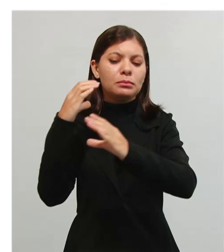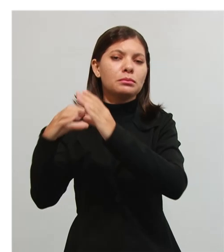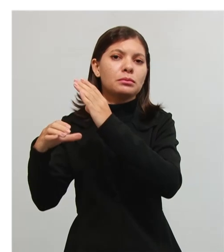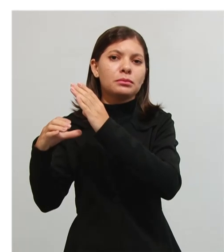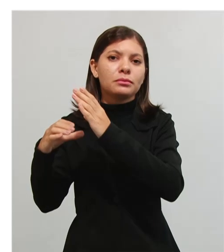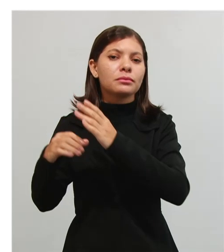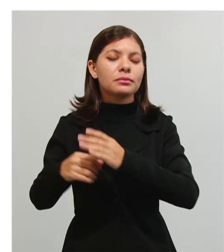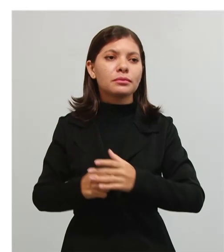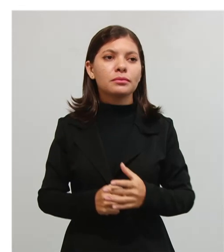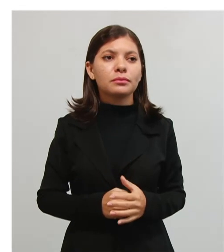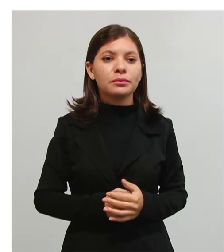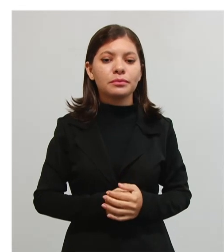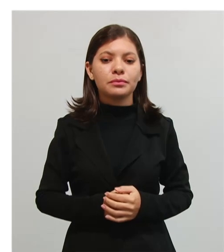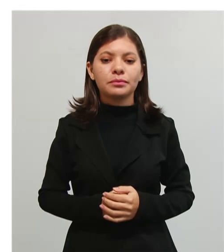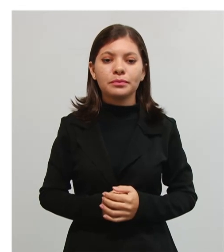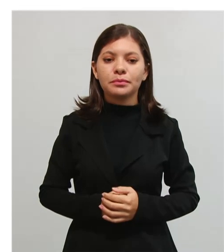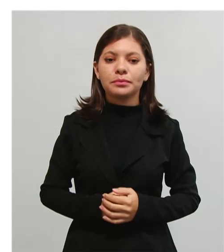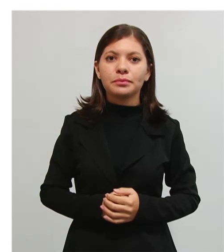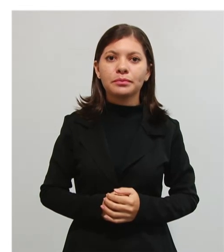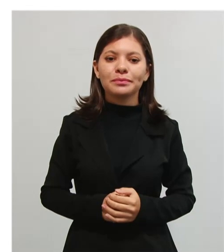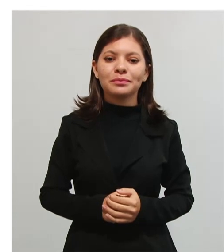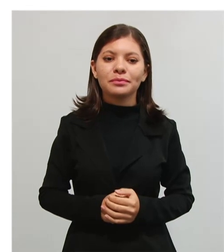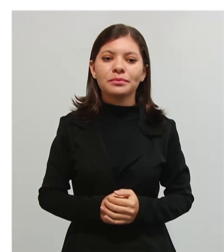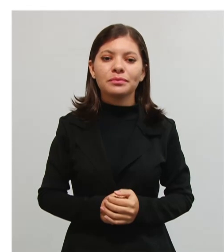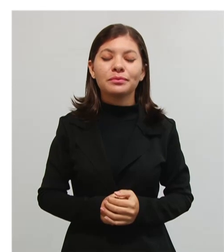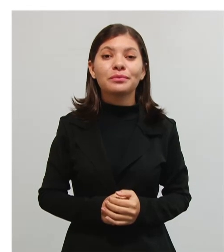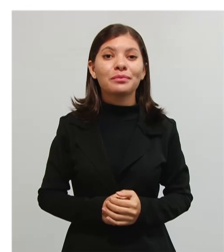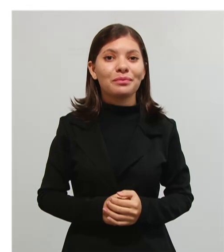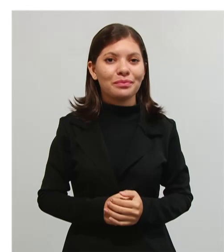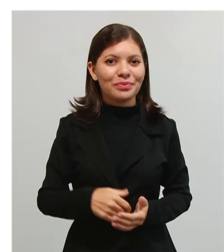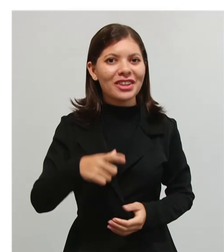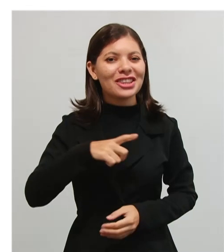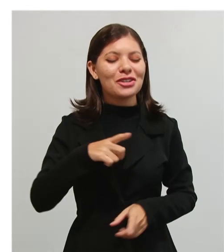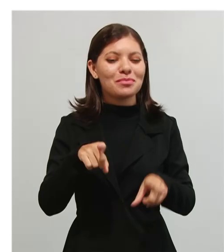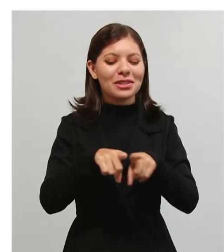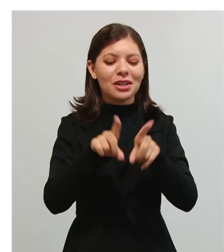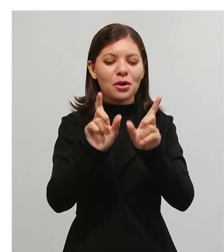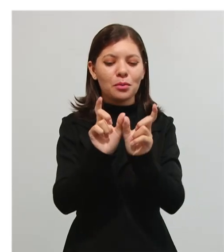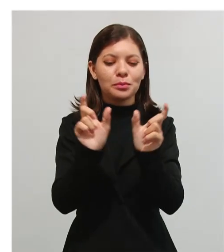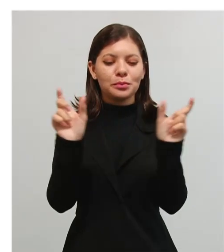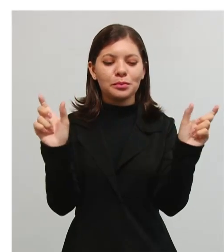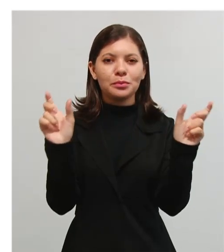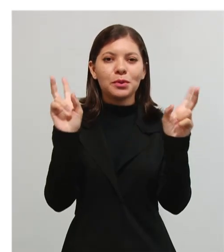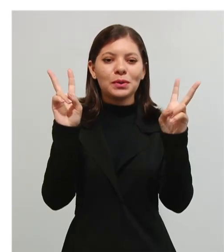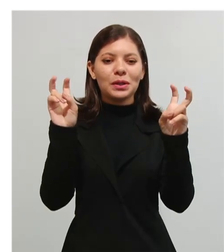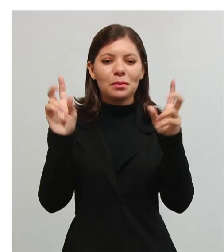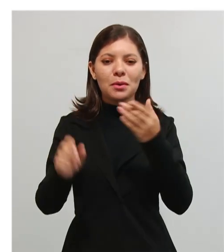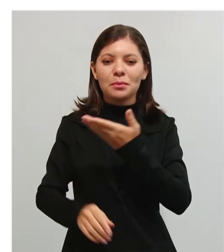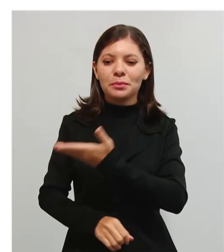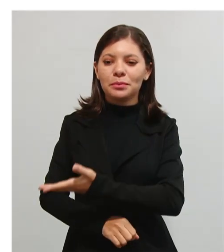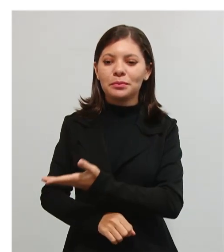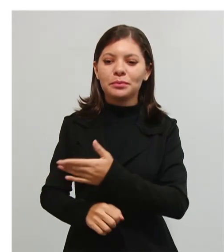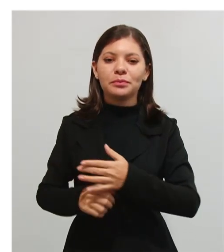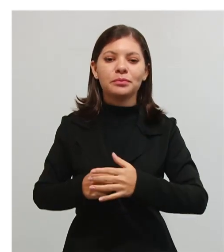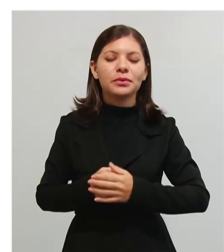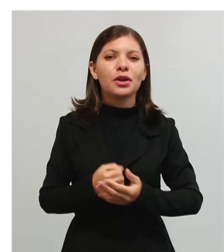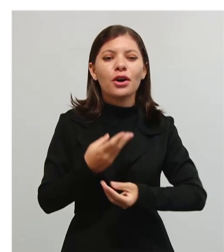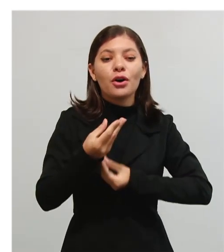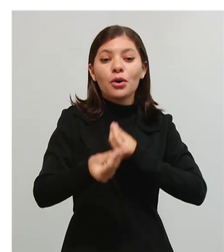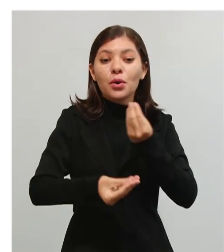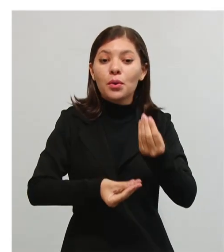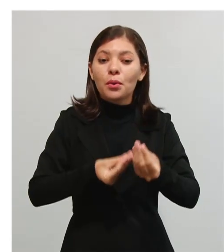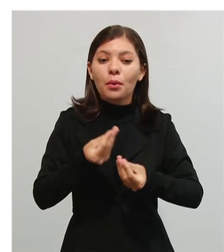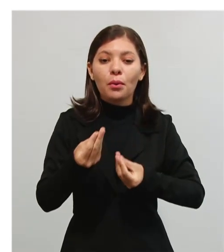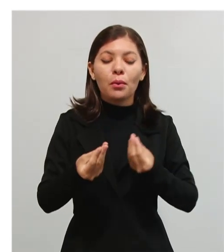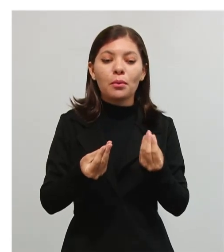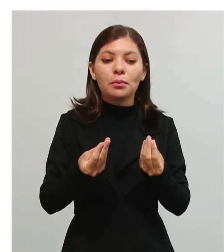bem? Prosseguindo. Nós temos a negociação judicial, que é a forma